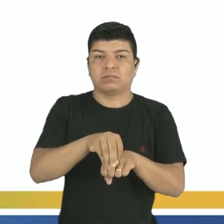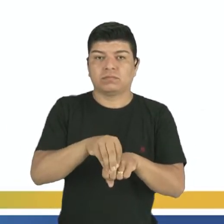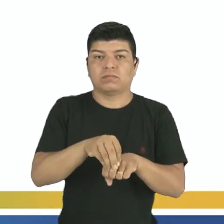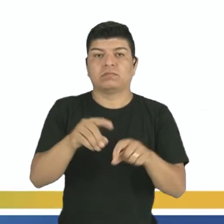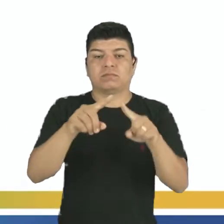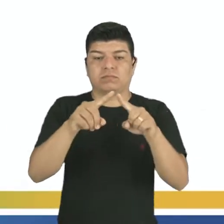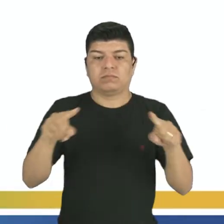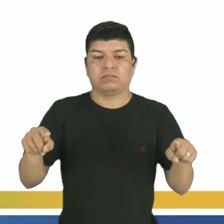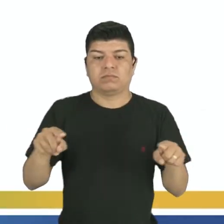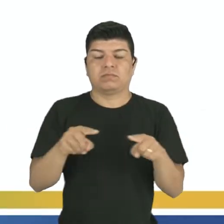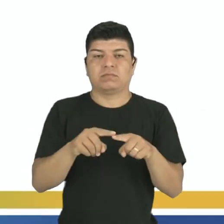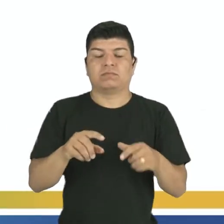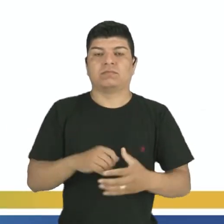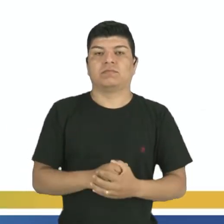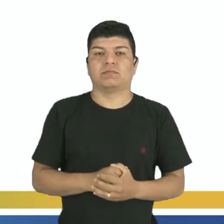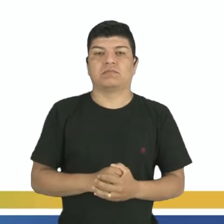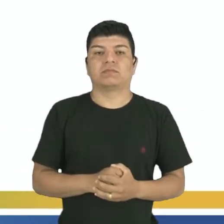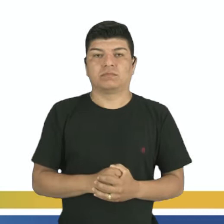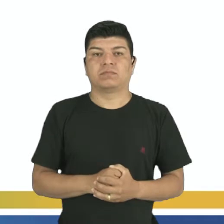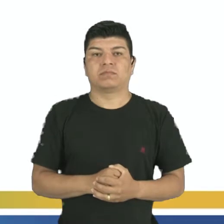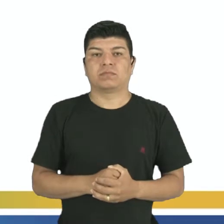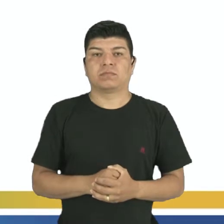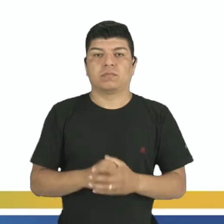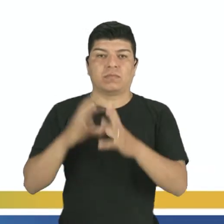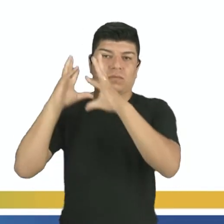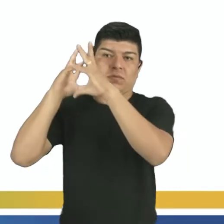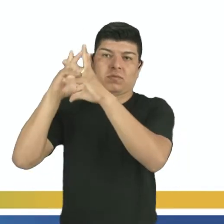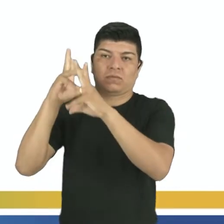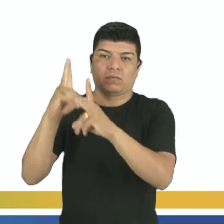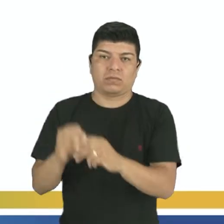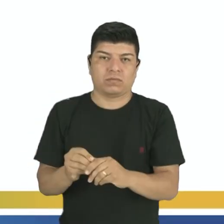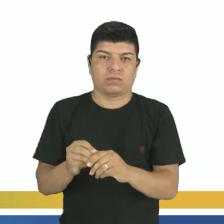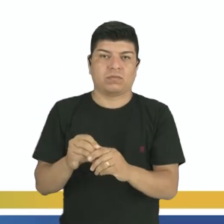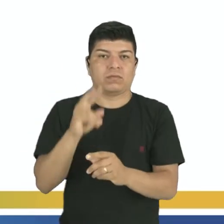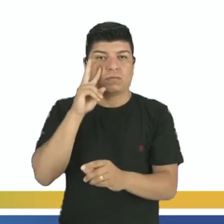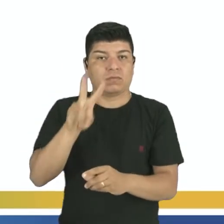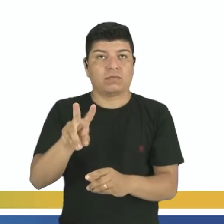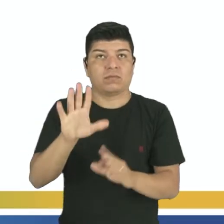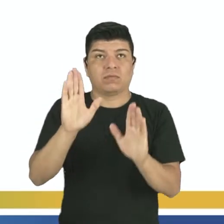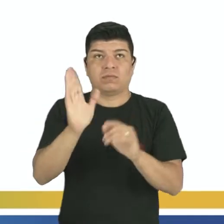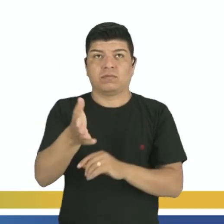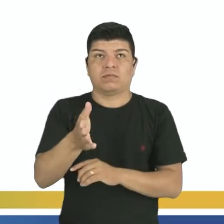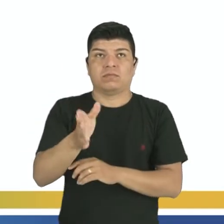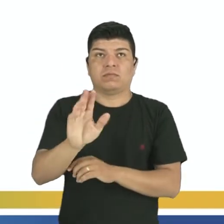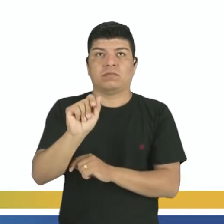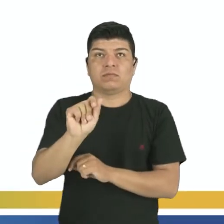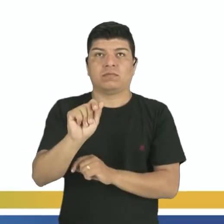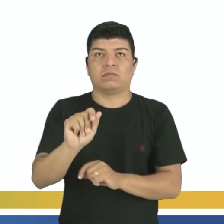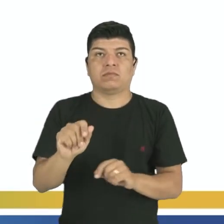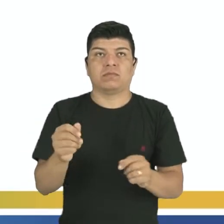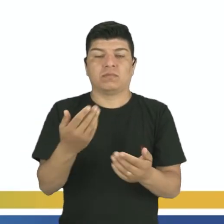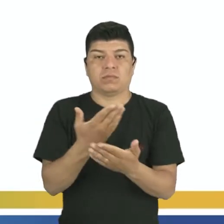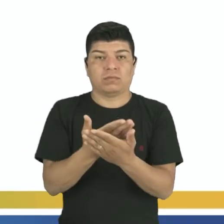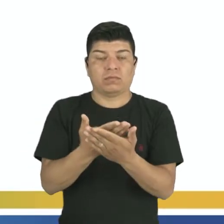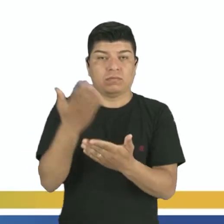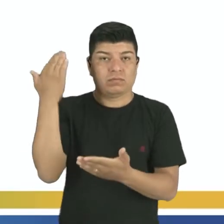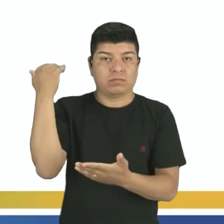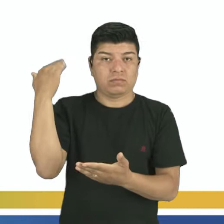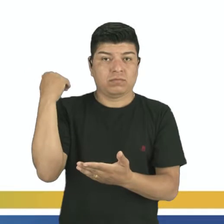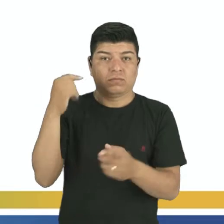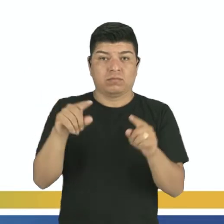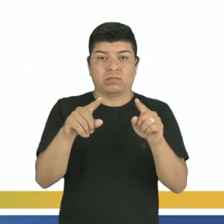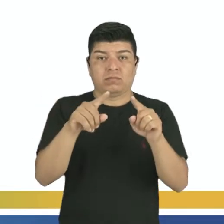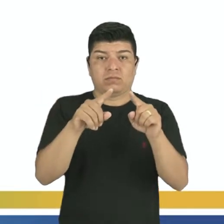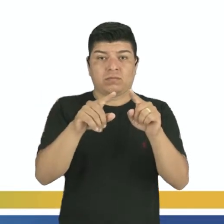triângulos. Então, só retomando aquilo que você já viu, né, de quadriláteros, né, nas aulas anteriores nós estudamos sobre as áreas